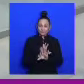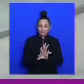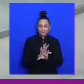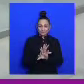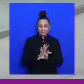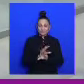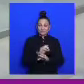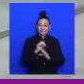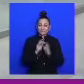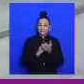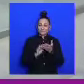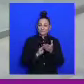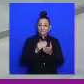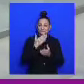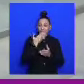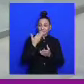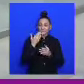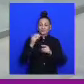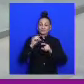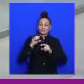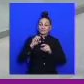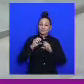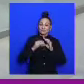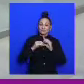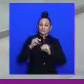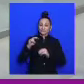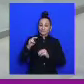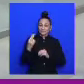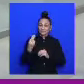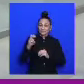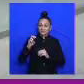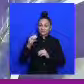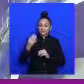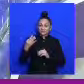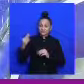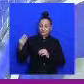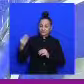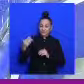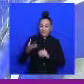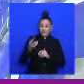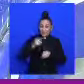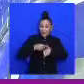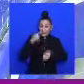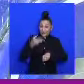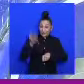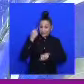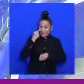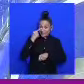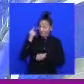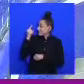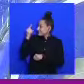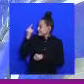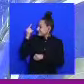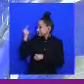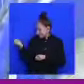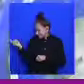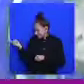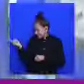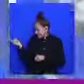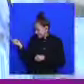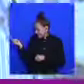Loto Fácil Concurso 2543. Chegou a hora. Apostas em mãos, bolas posicionadas.